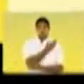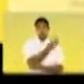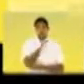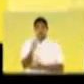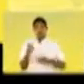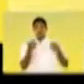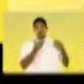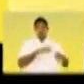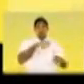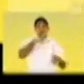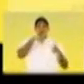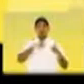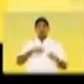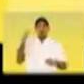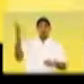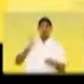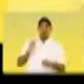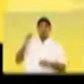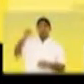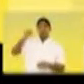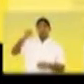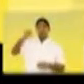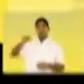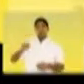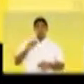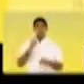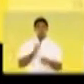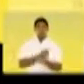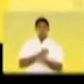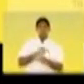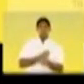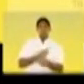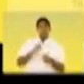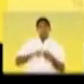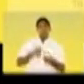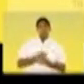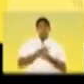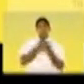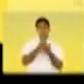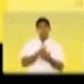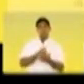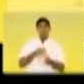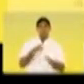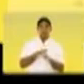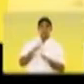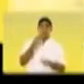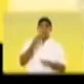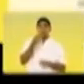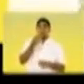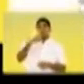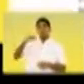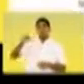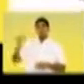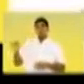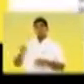da Vitória localizado no antigo Parque do Alto do reservatório deverá ser reestruturado para atender a instrução normativa